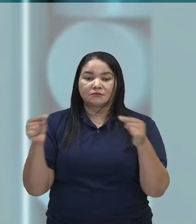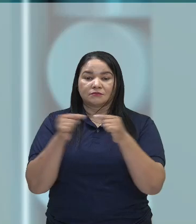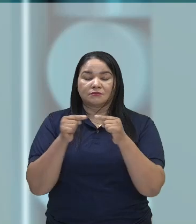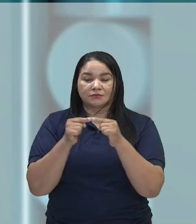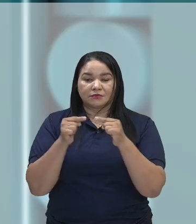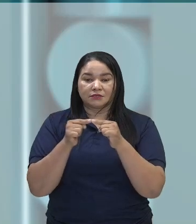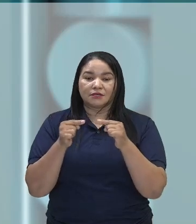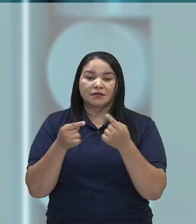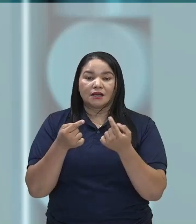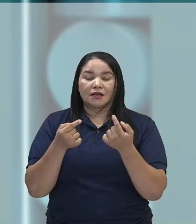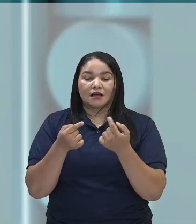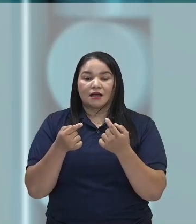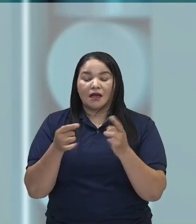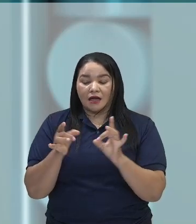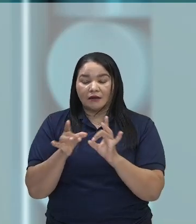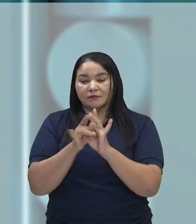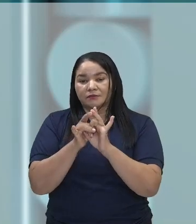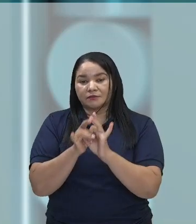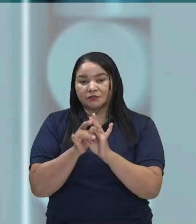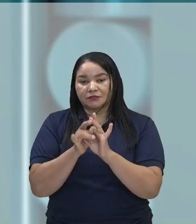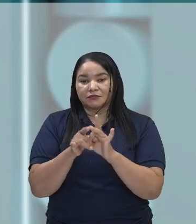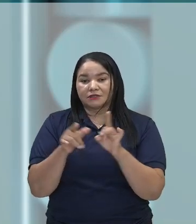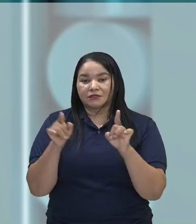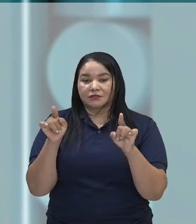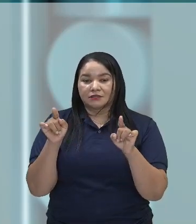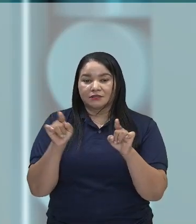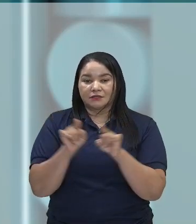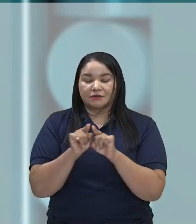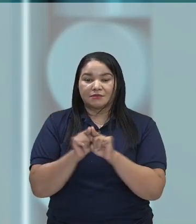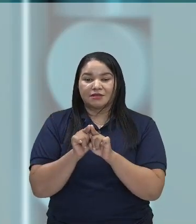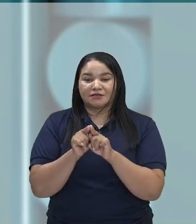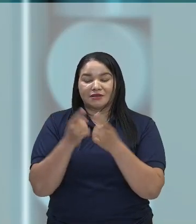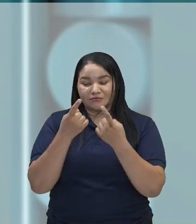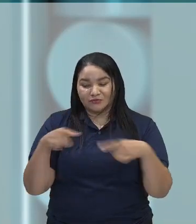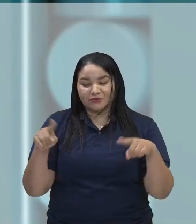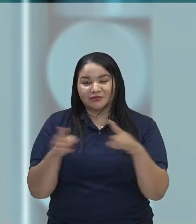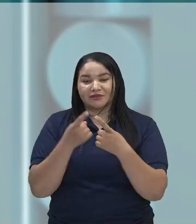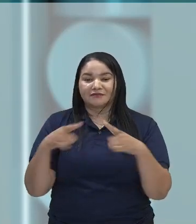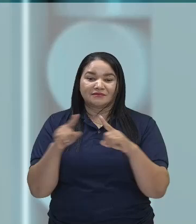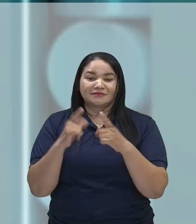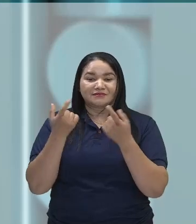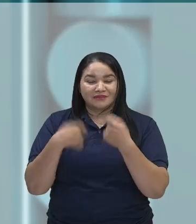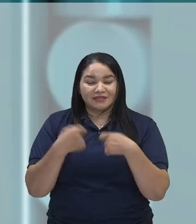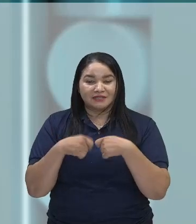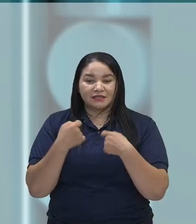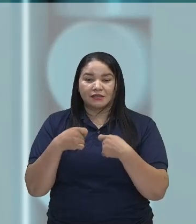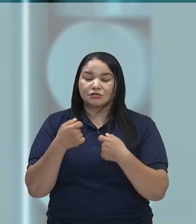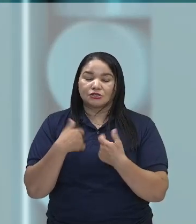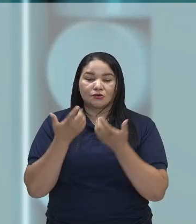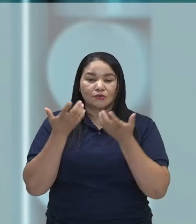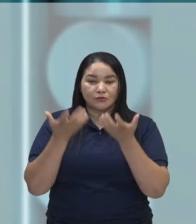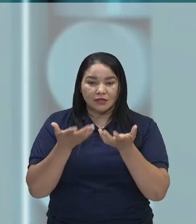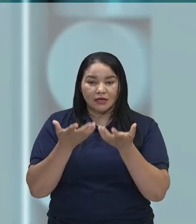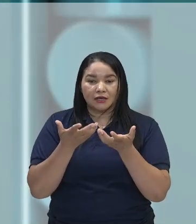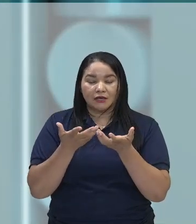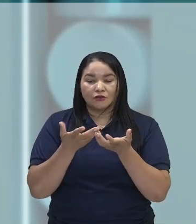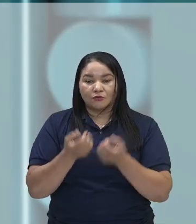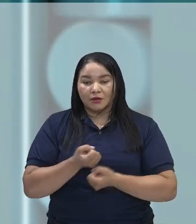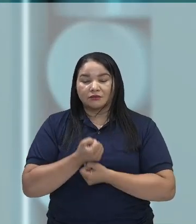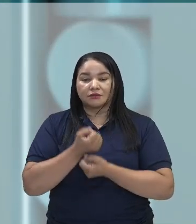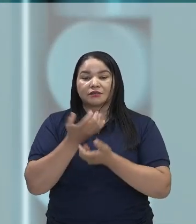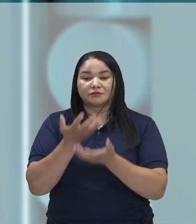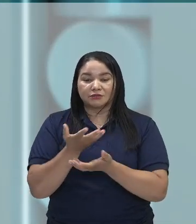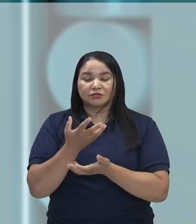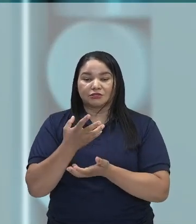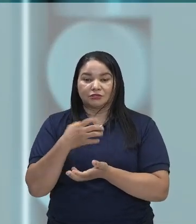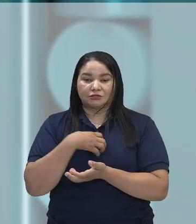a harmonia e a musicalidade necessária que eu estou buscando para transmitir a minha